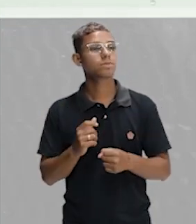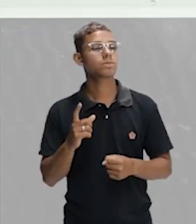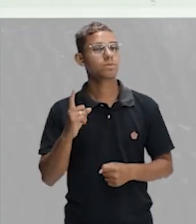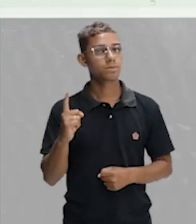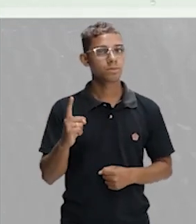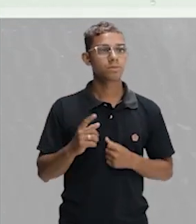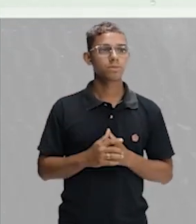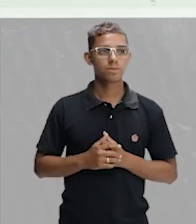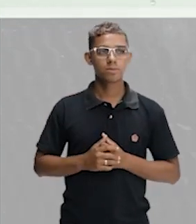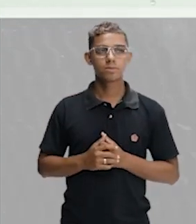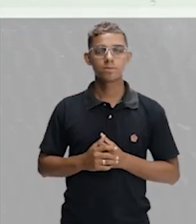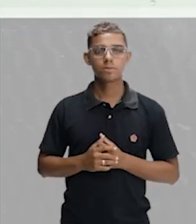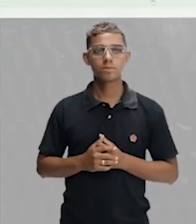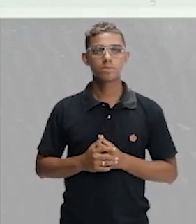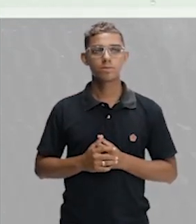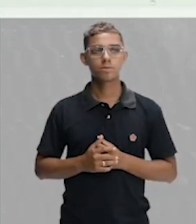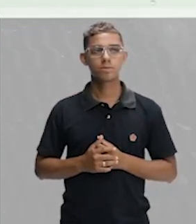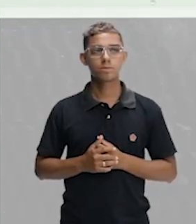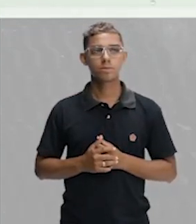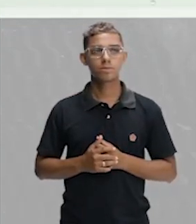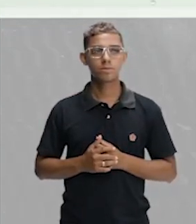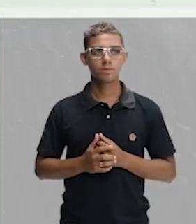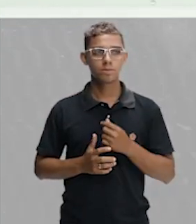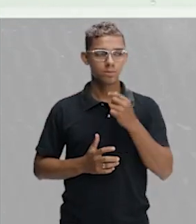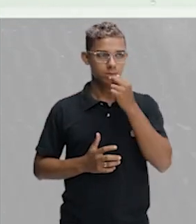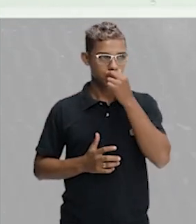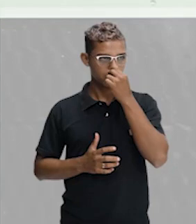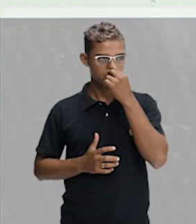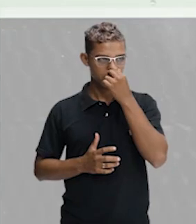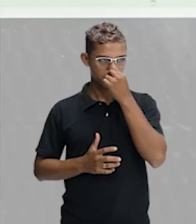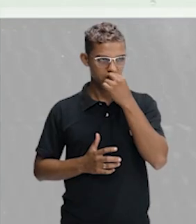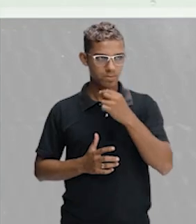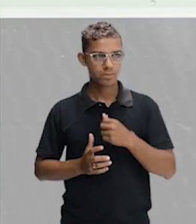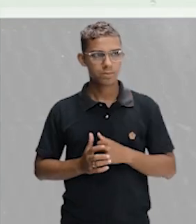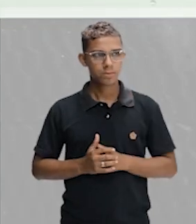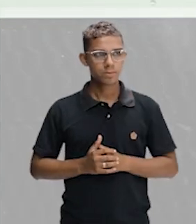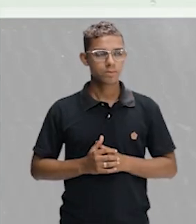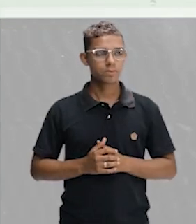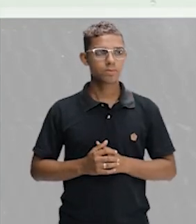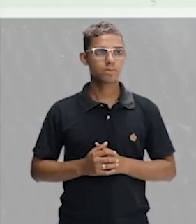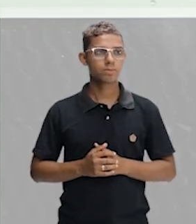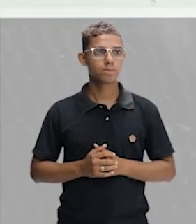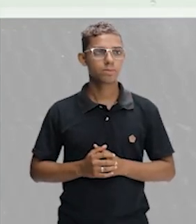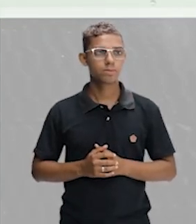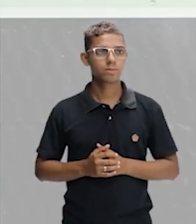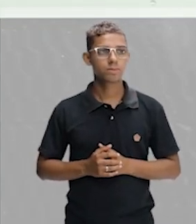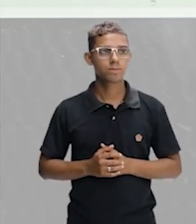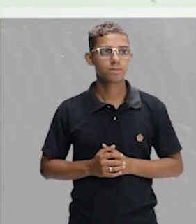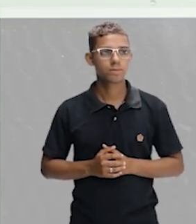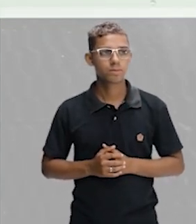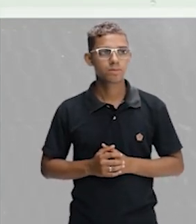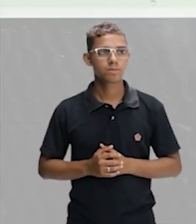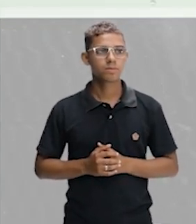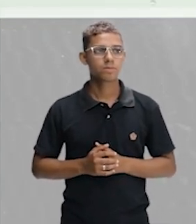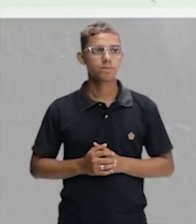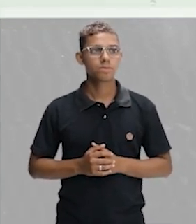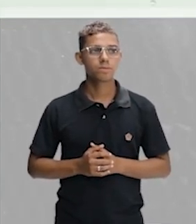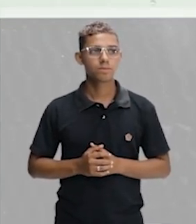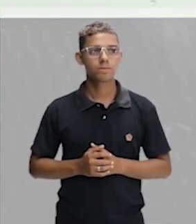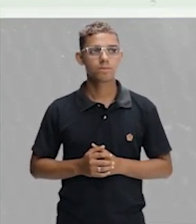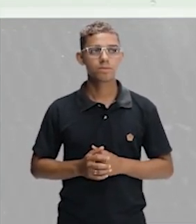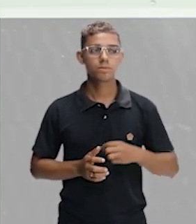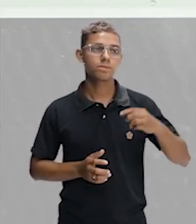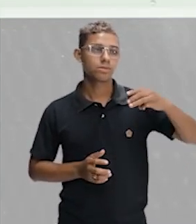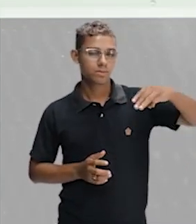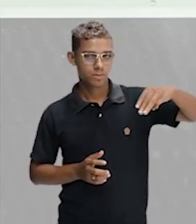é x ou tá meu coeficiente angular M = 3/4 eu já sei por exemplo que esse